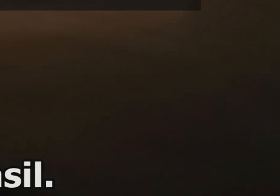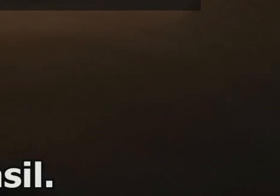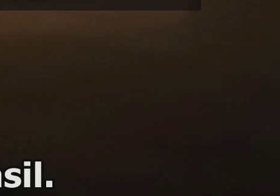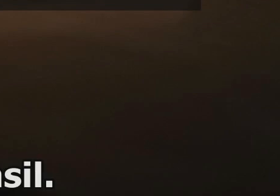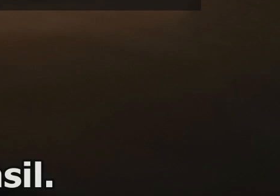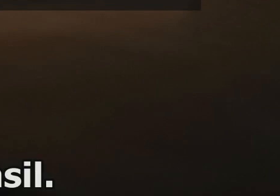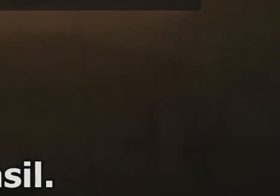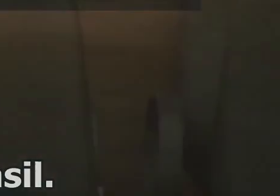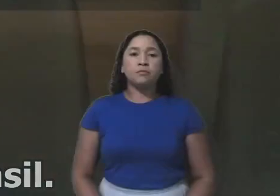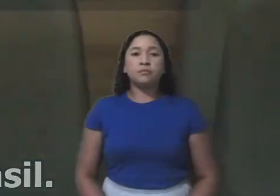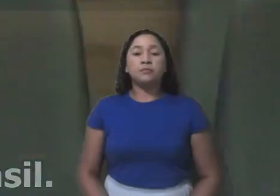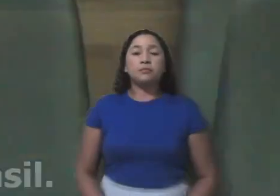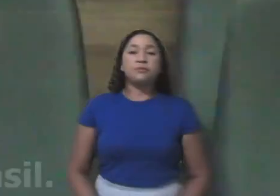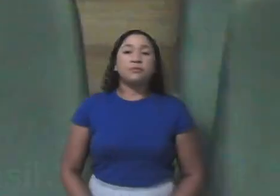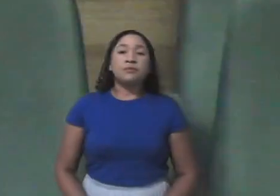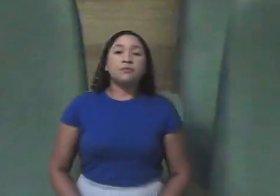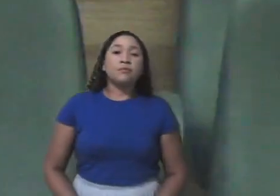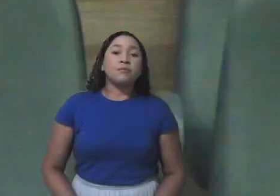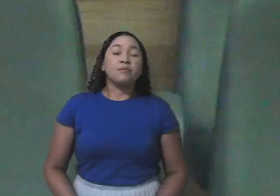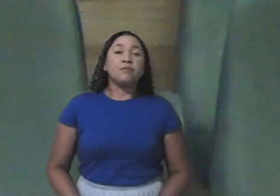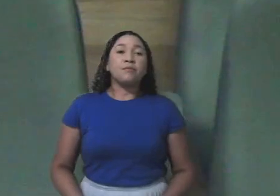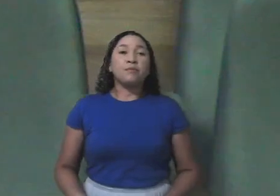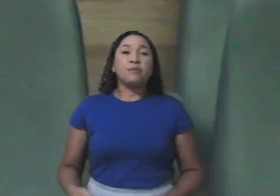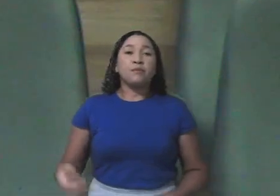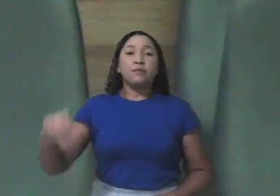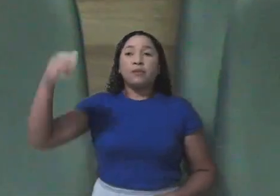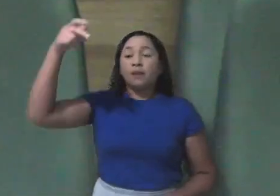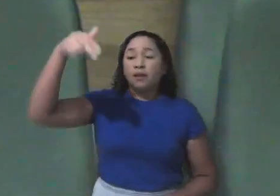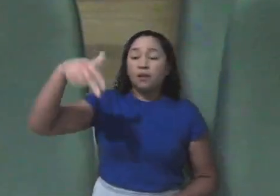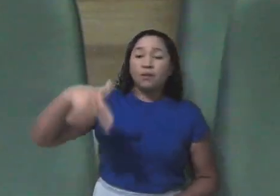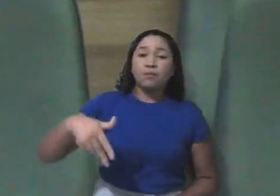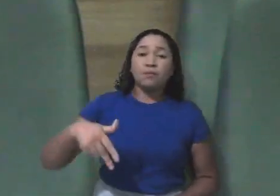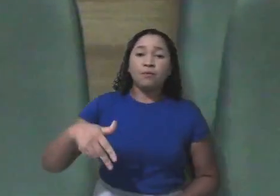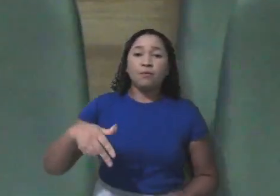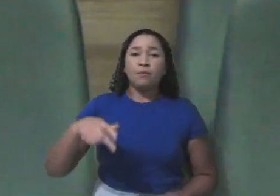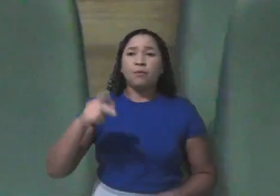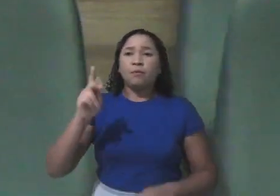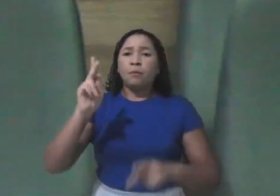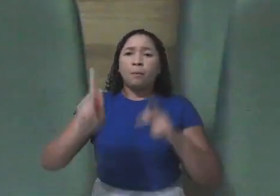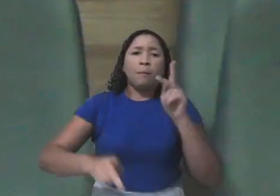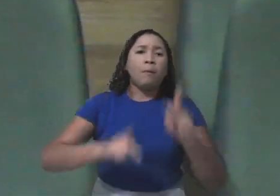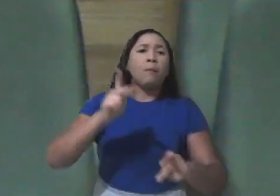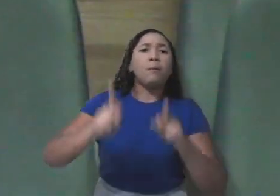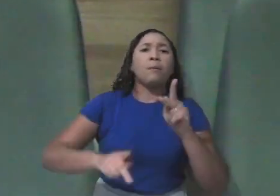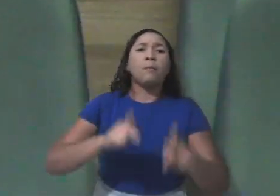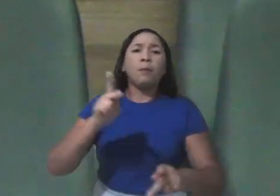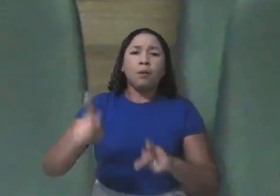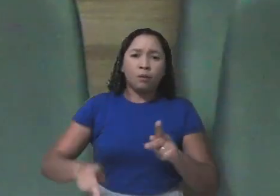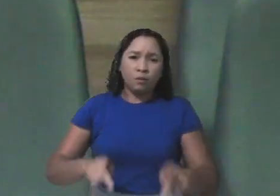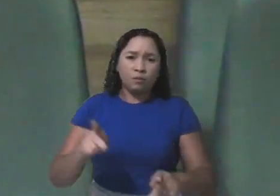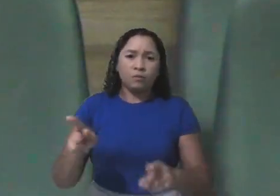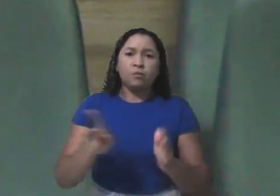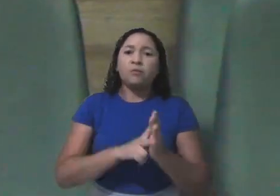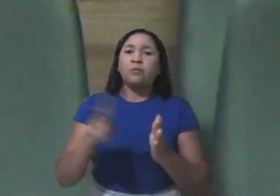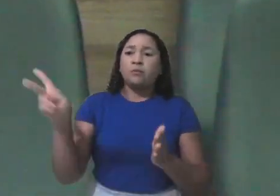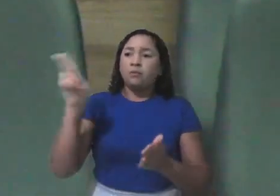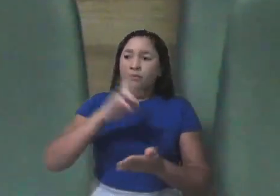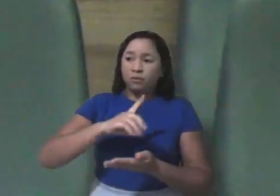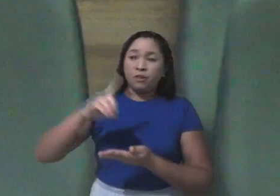nome. Veio para o que era. Quem eram os seus? Quem era o povo de